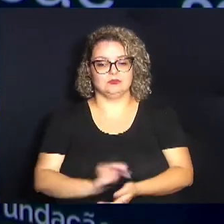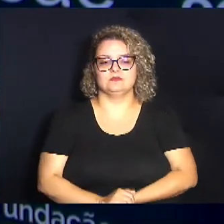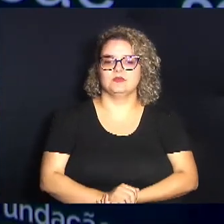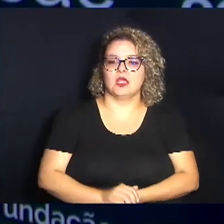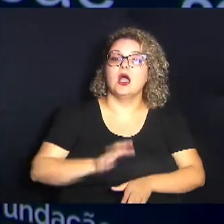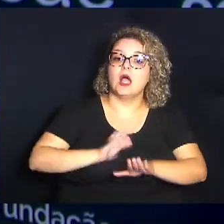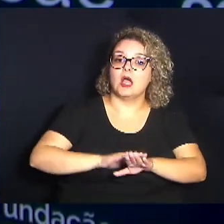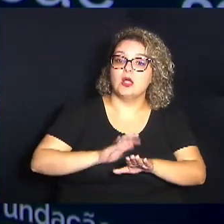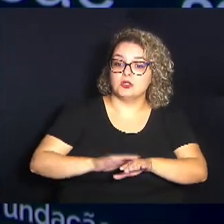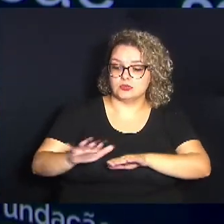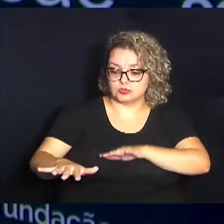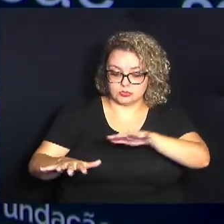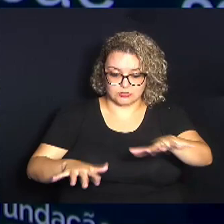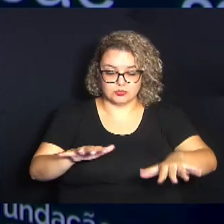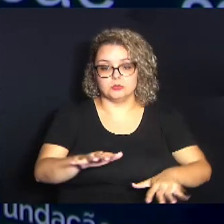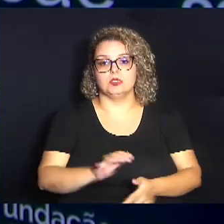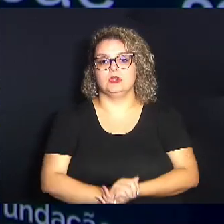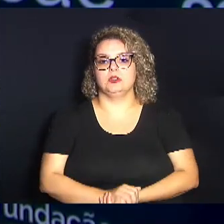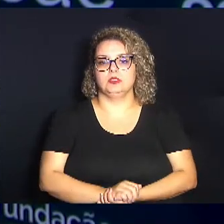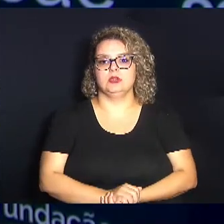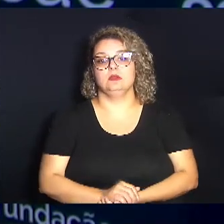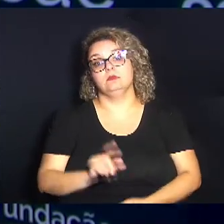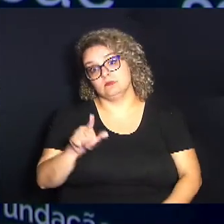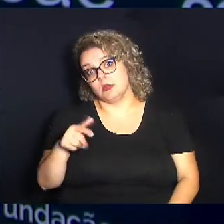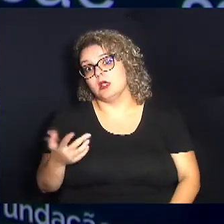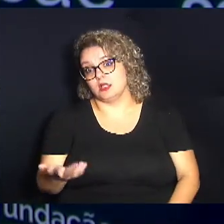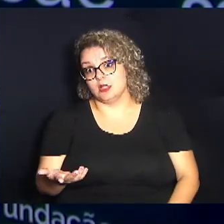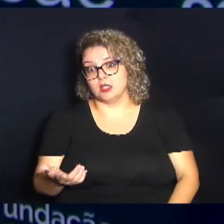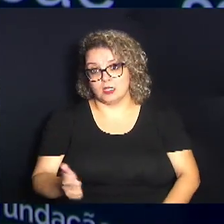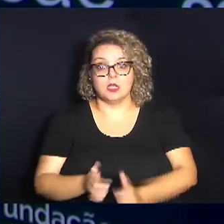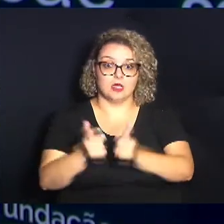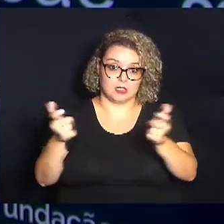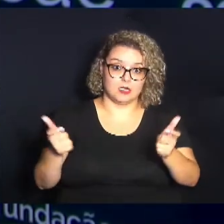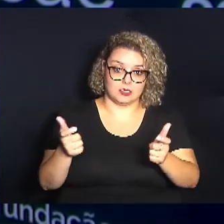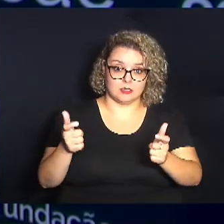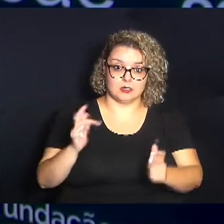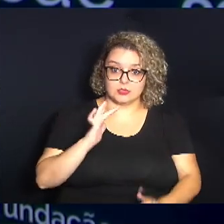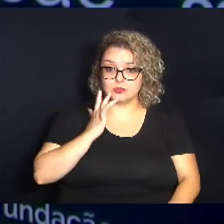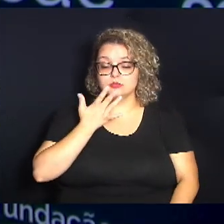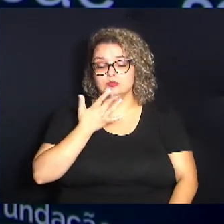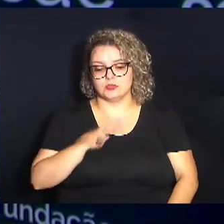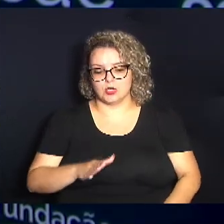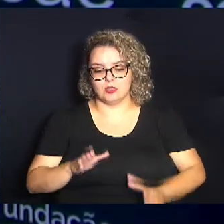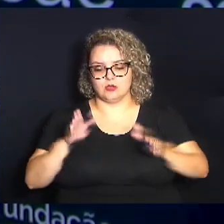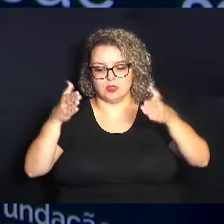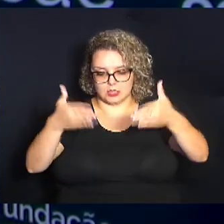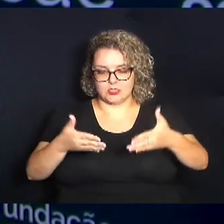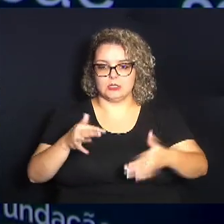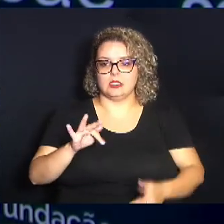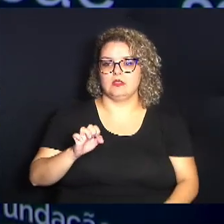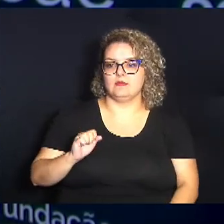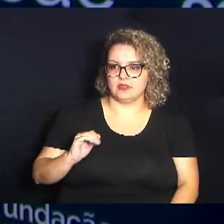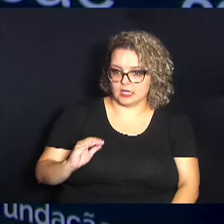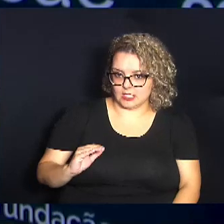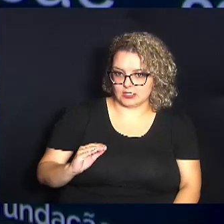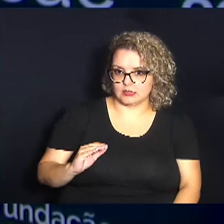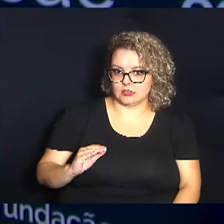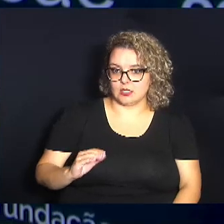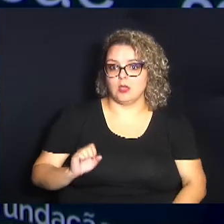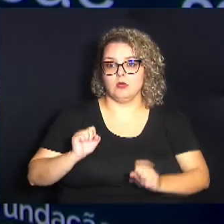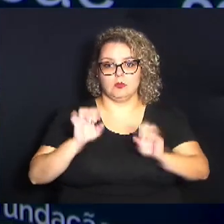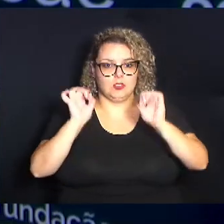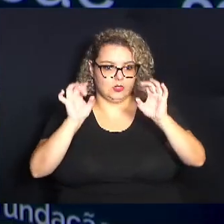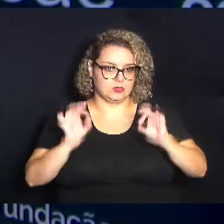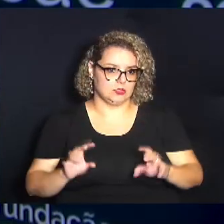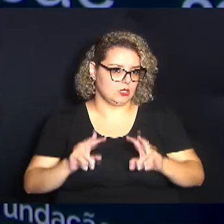atuação de territórios em territórios é a grande premissa da FEAC, né? Uma fundação pode se especializar em